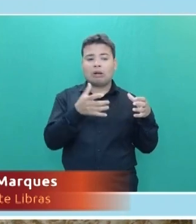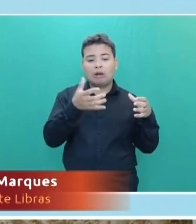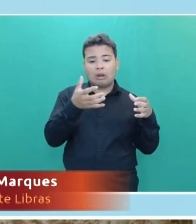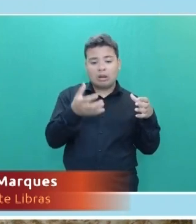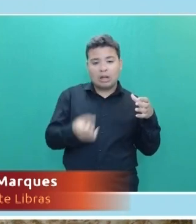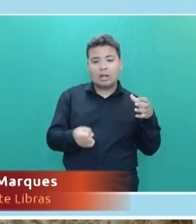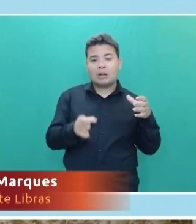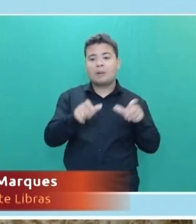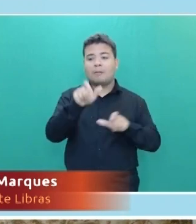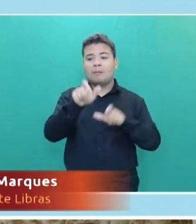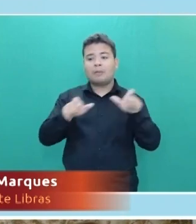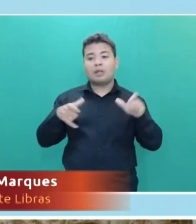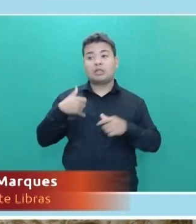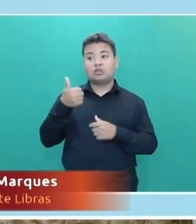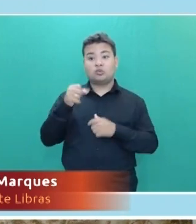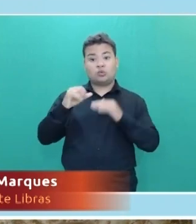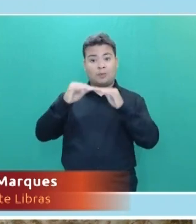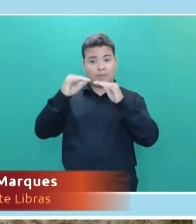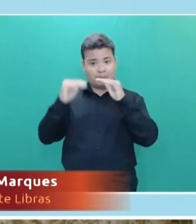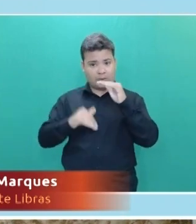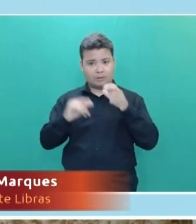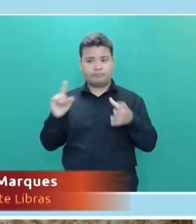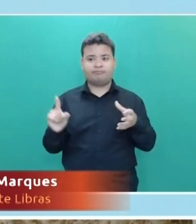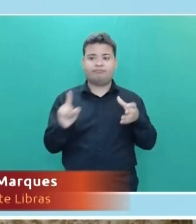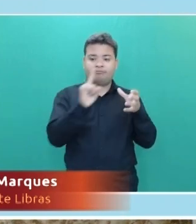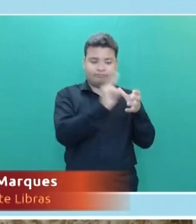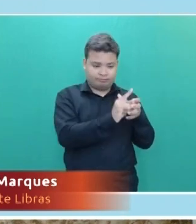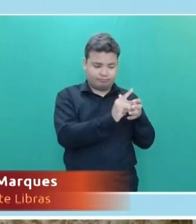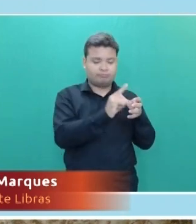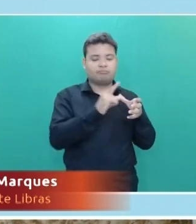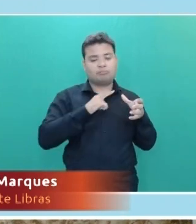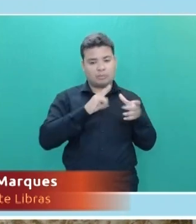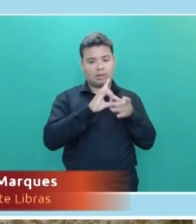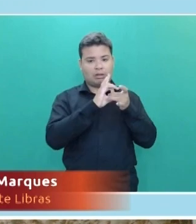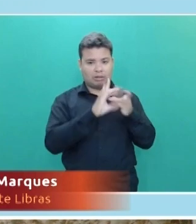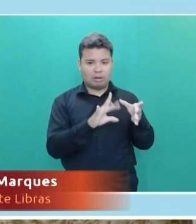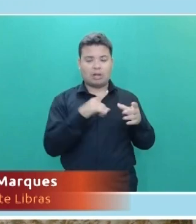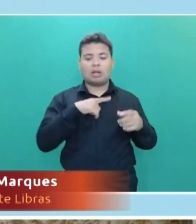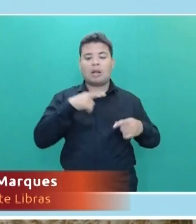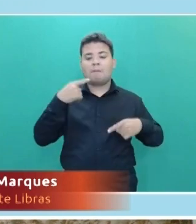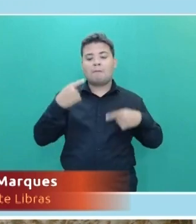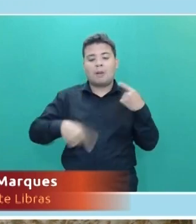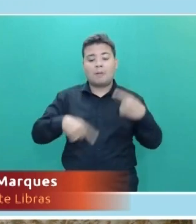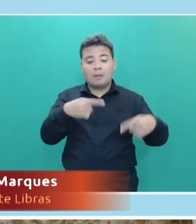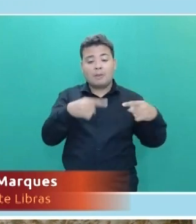pessoas com menos de 18 anos, que vão discutindo essas possibilidades, né, de